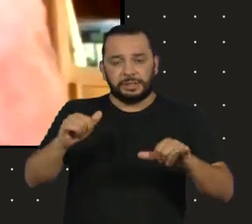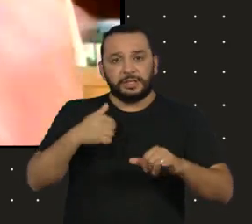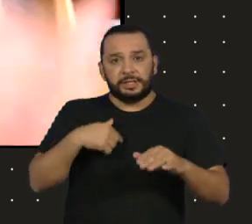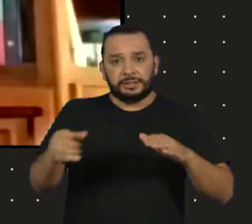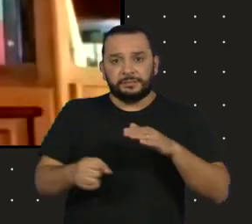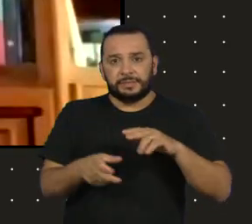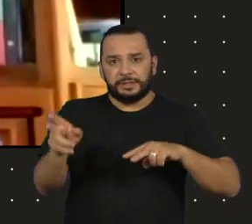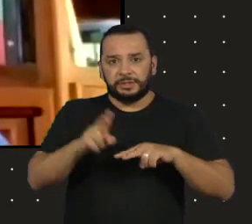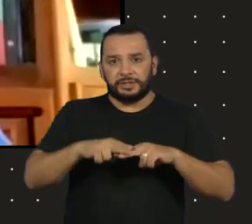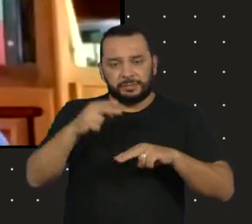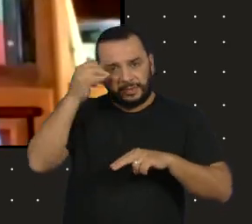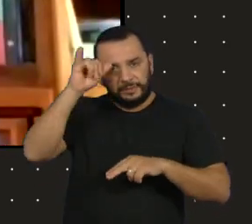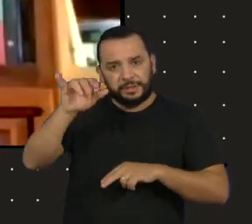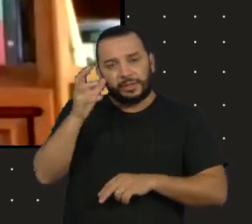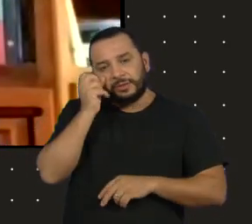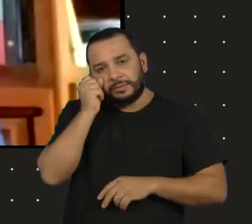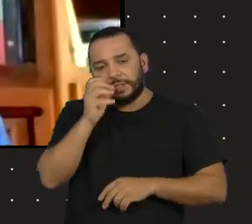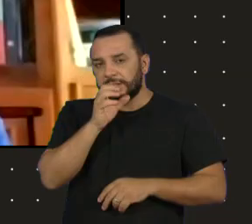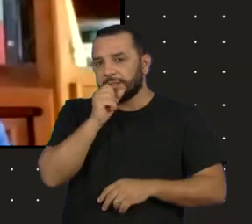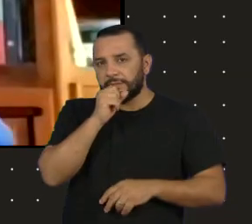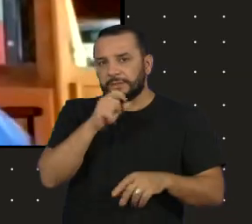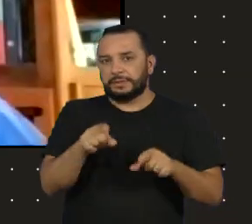dormisse sábado também.